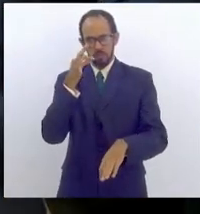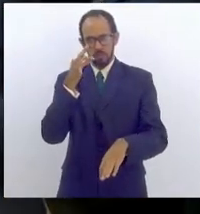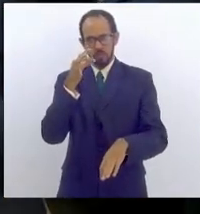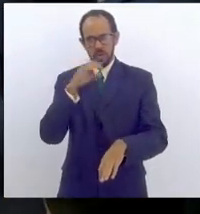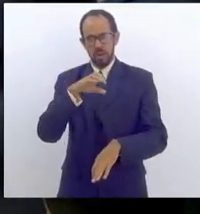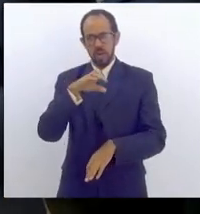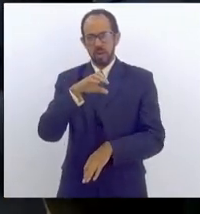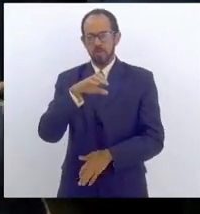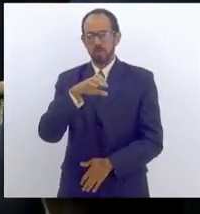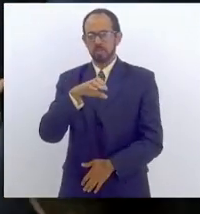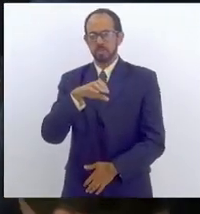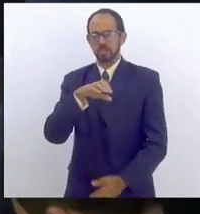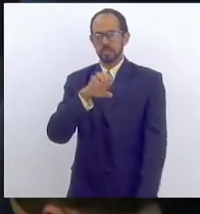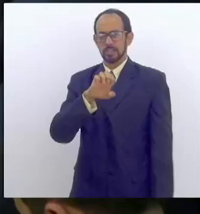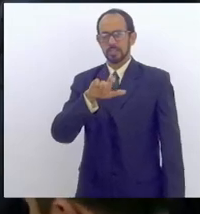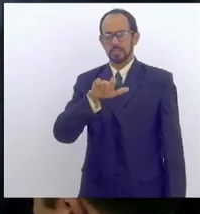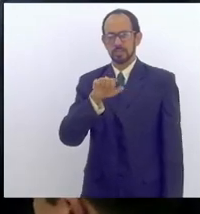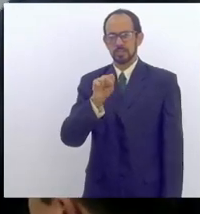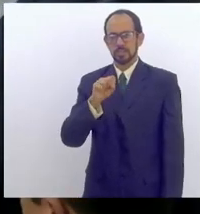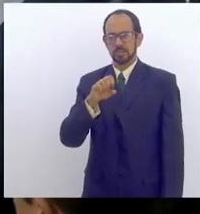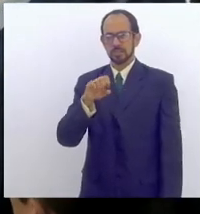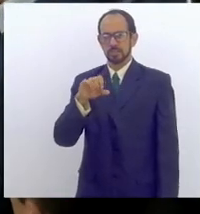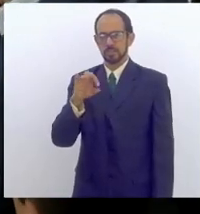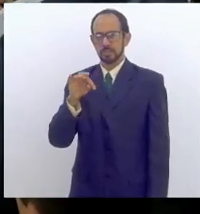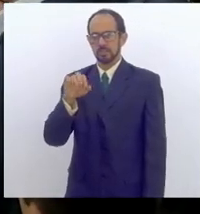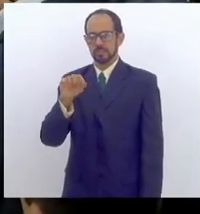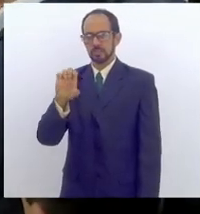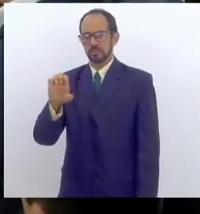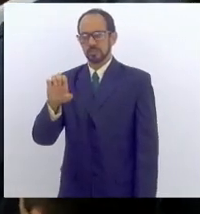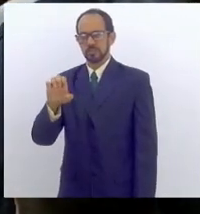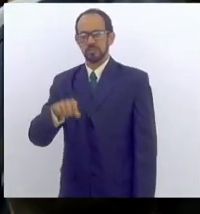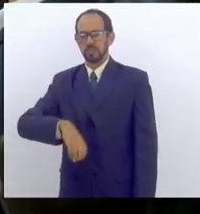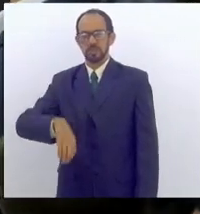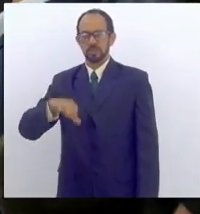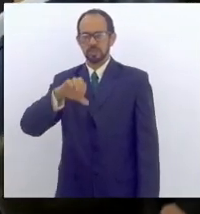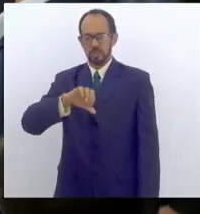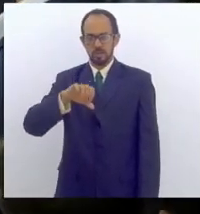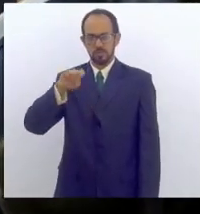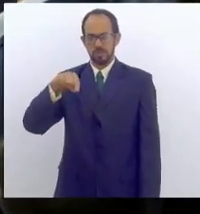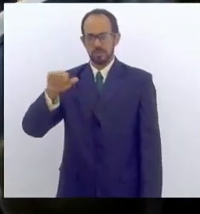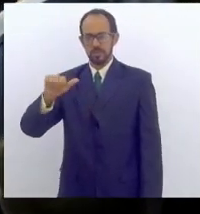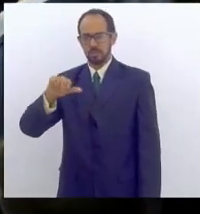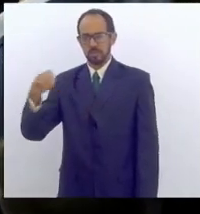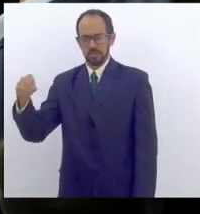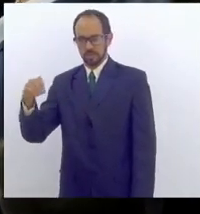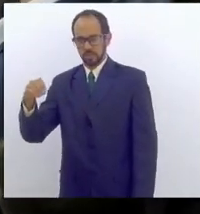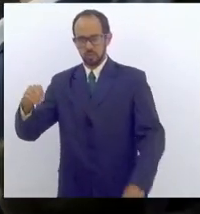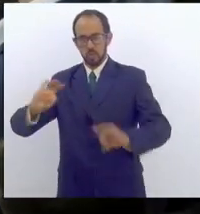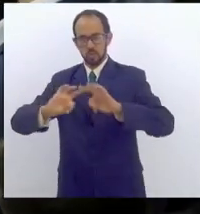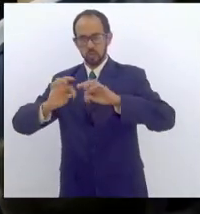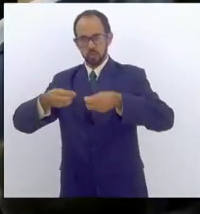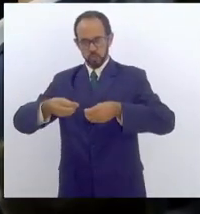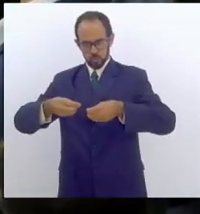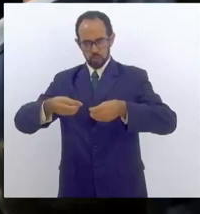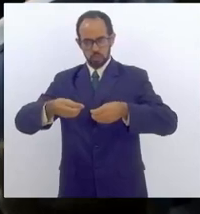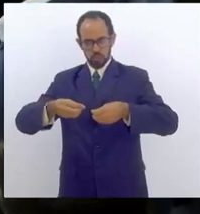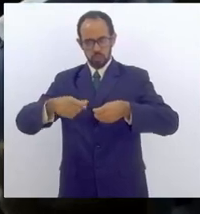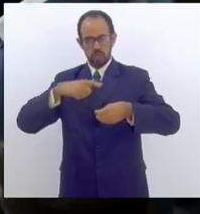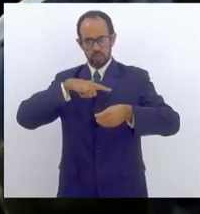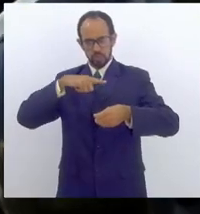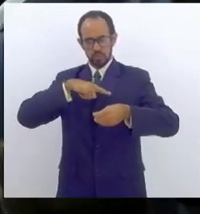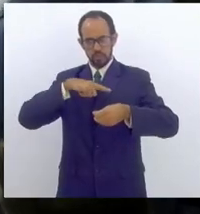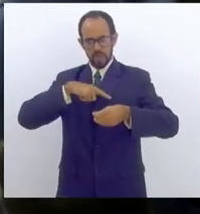Eclesiastes capítulo 9, versículo 10. Diz assim: tudo quanto te vier a mão